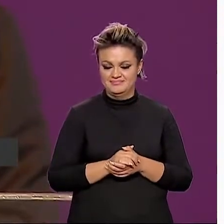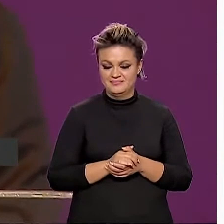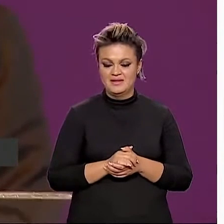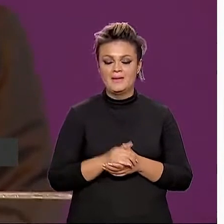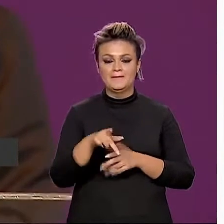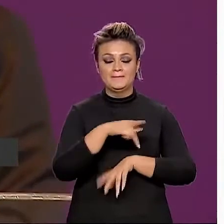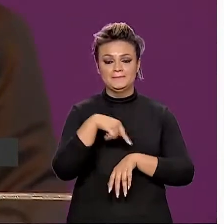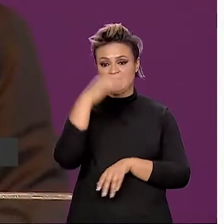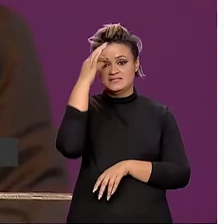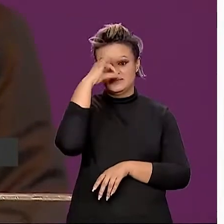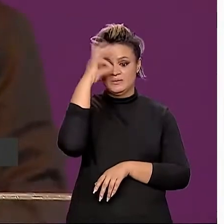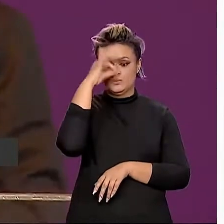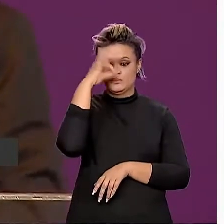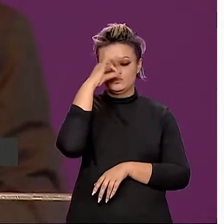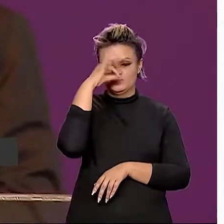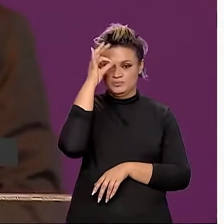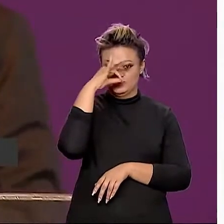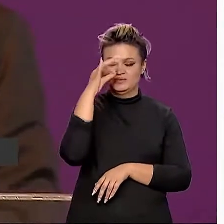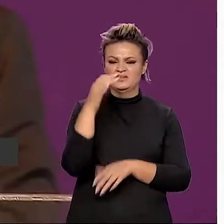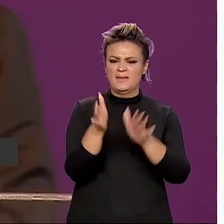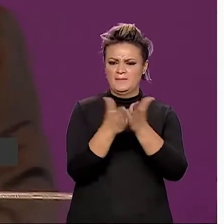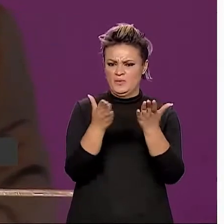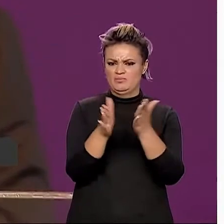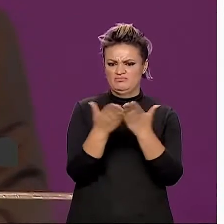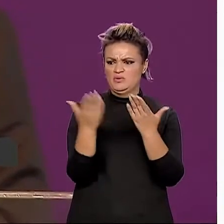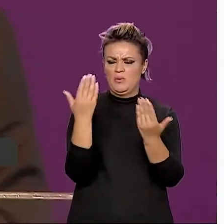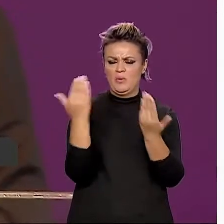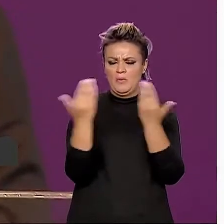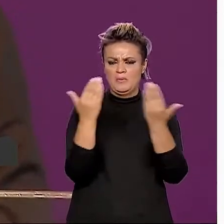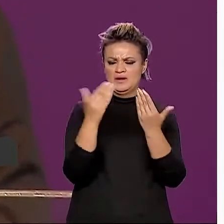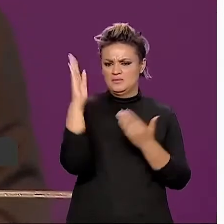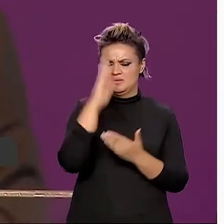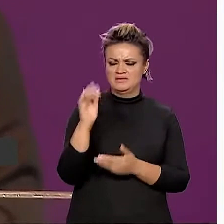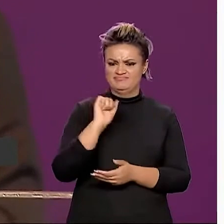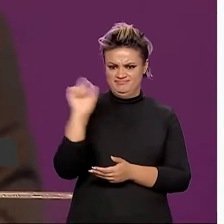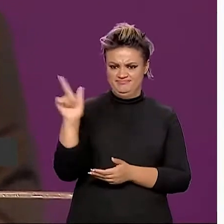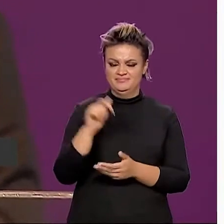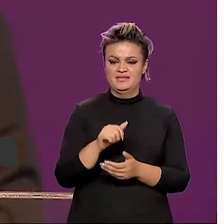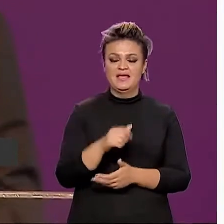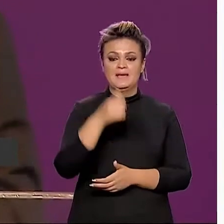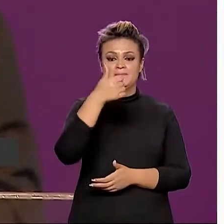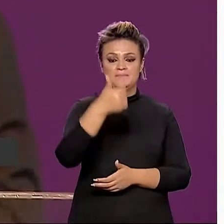Peru, que é um país mais pobre do que o Brasil, em